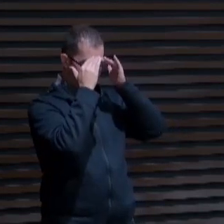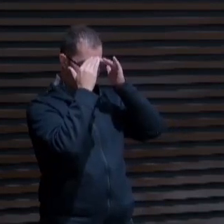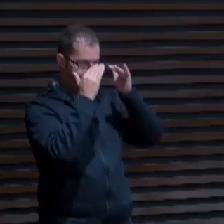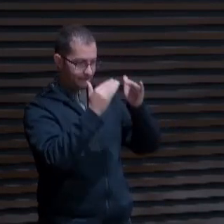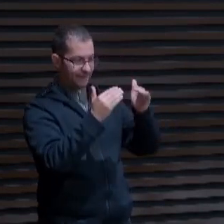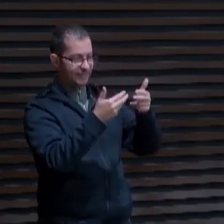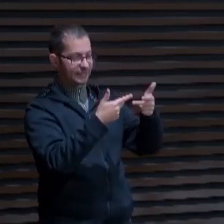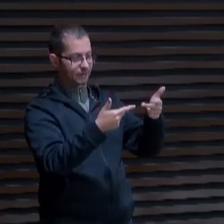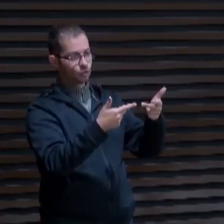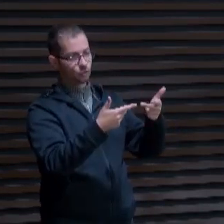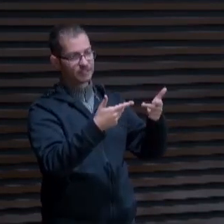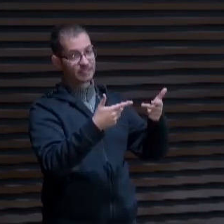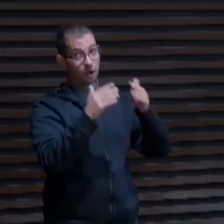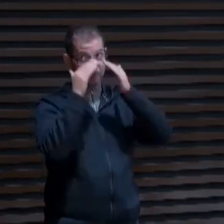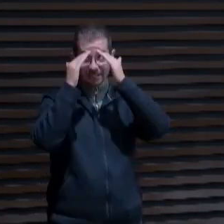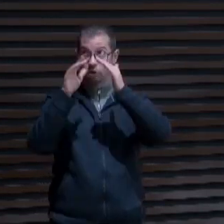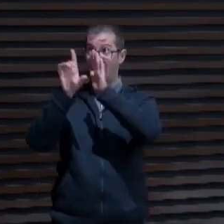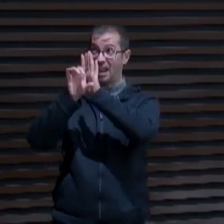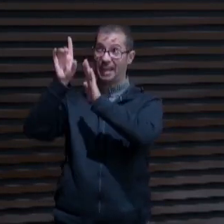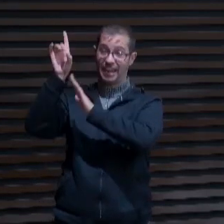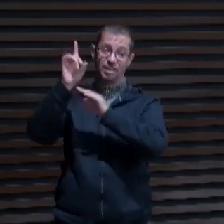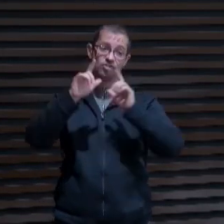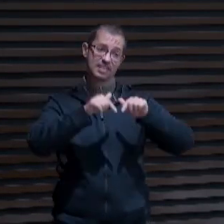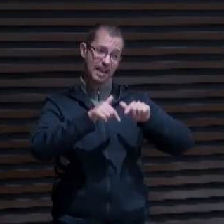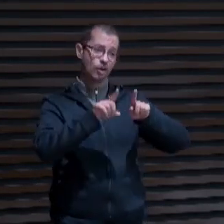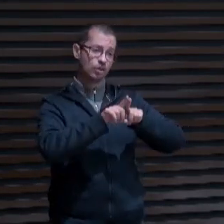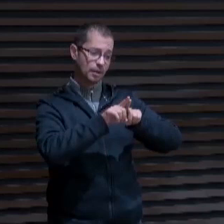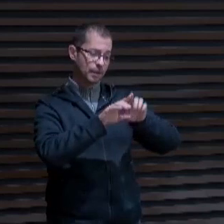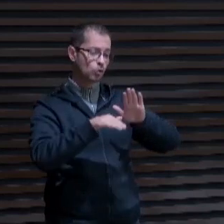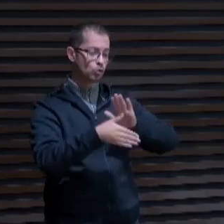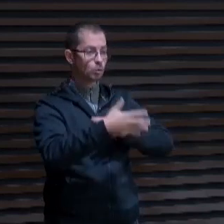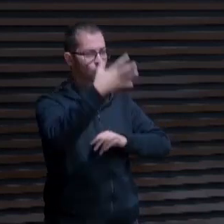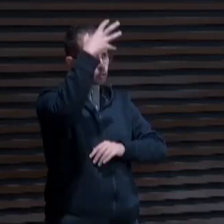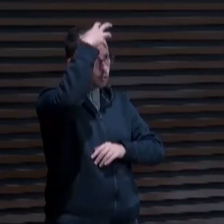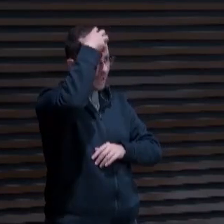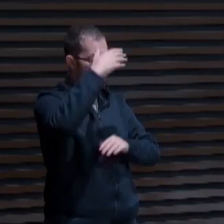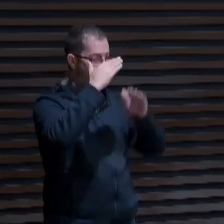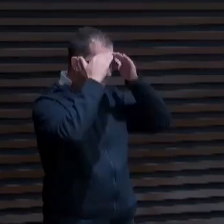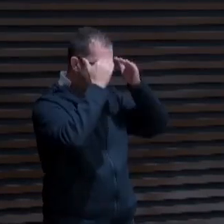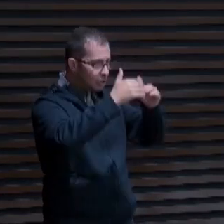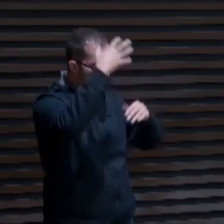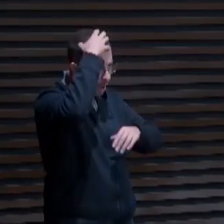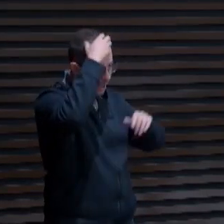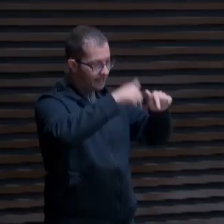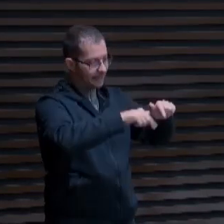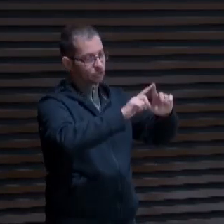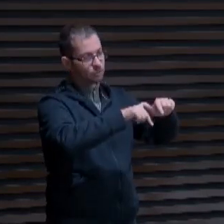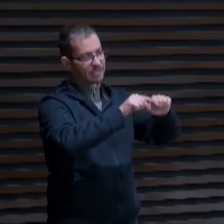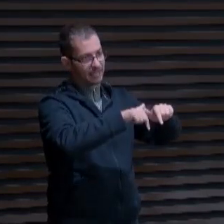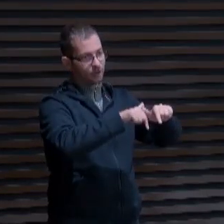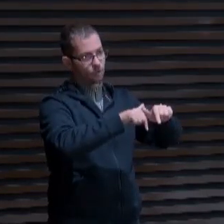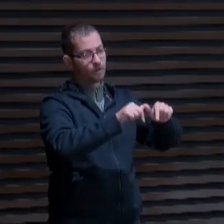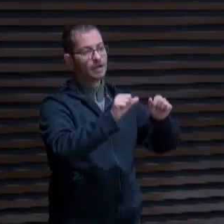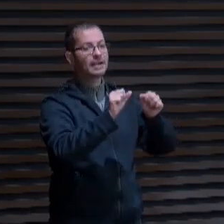diante dos filhos de Israel e nos costumes estabelecidos pelos reis de Israel. Eles edificaram para si